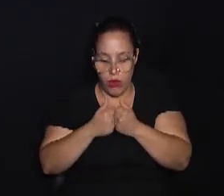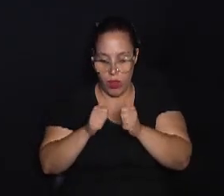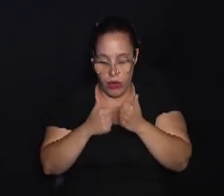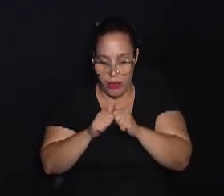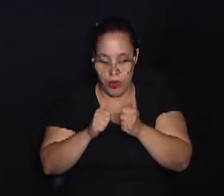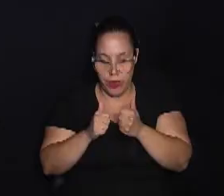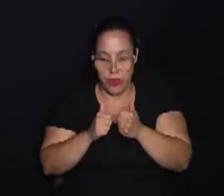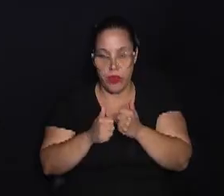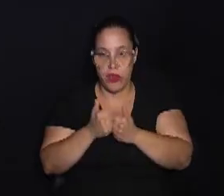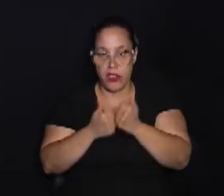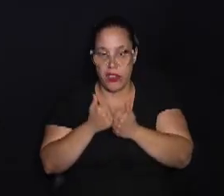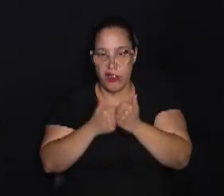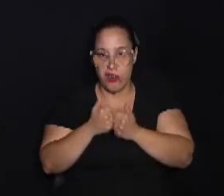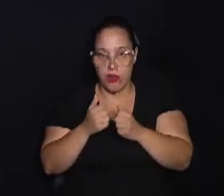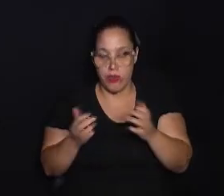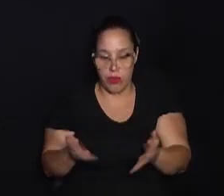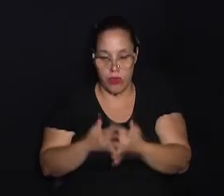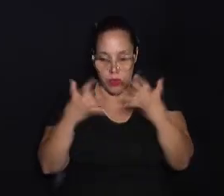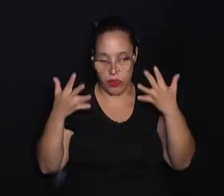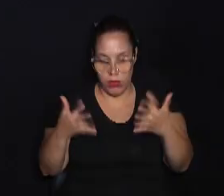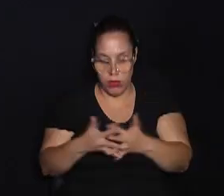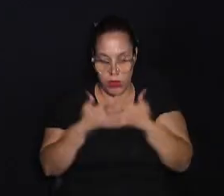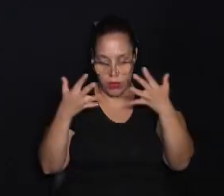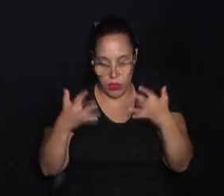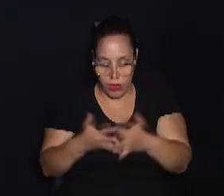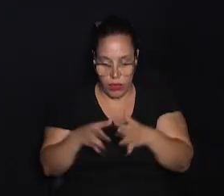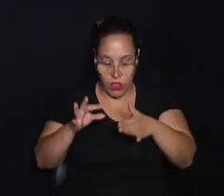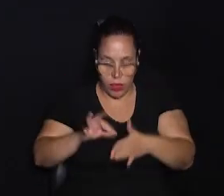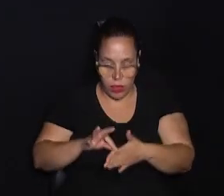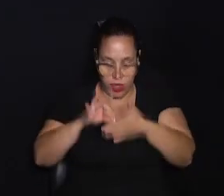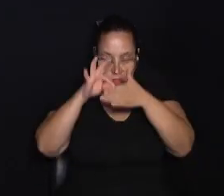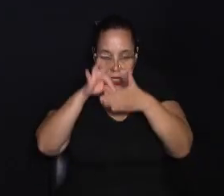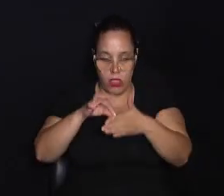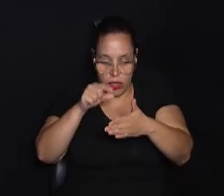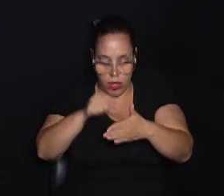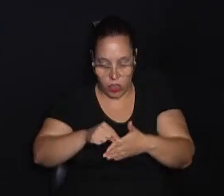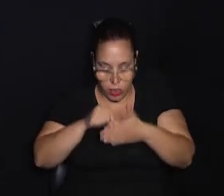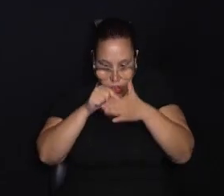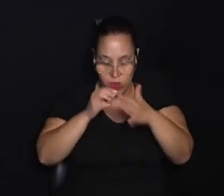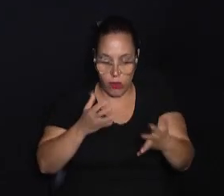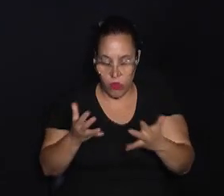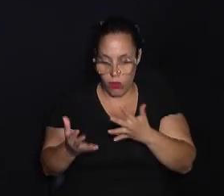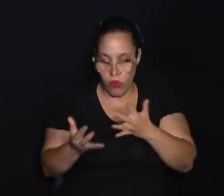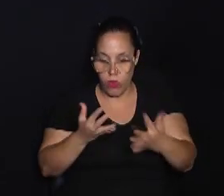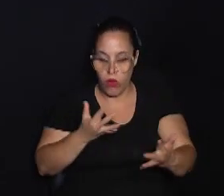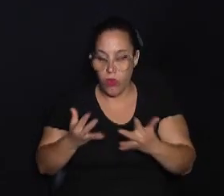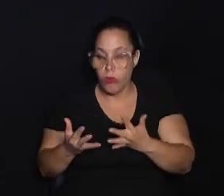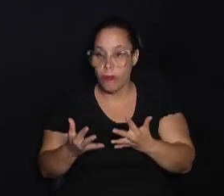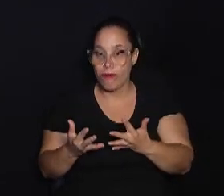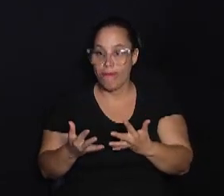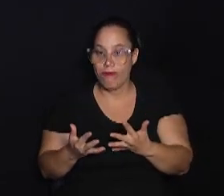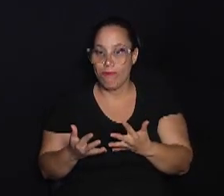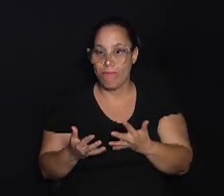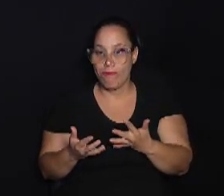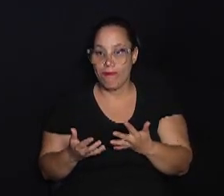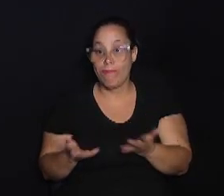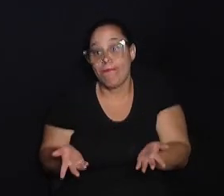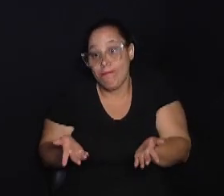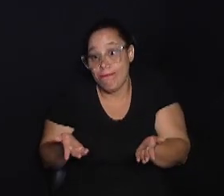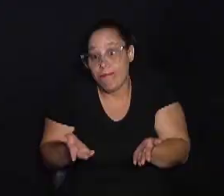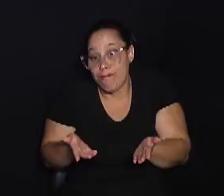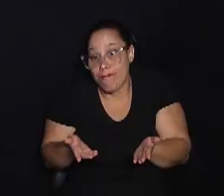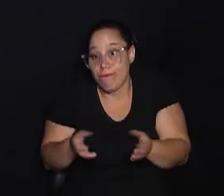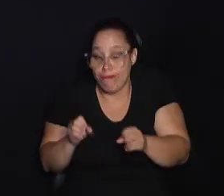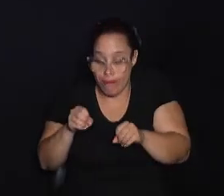né? Arroz, feijão, verdura, carne, proteína, né? O carboidrato balanceado. Isso também faz parte da